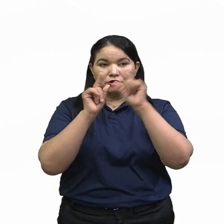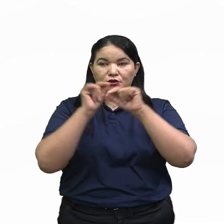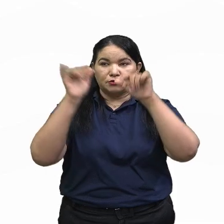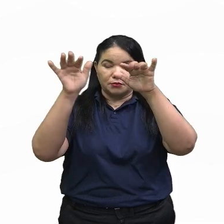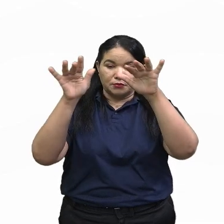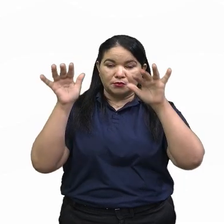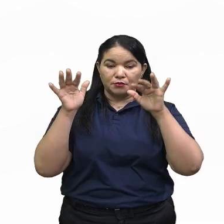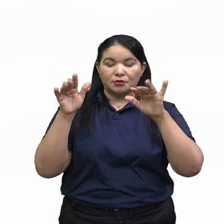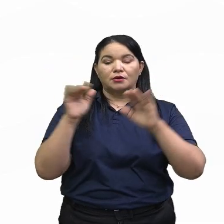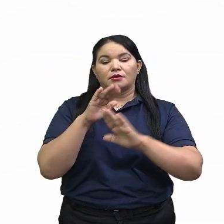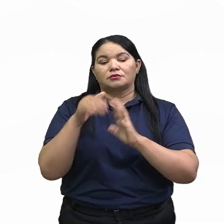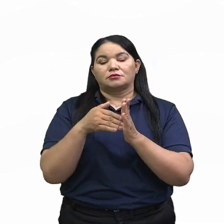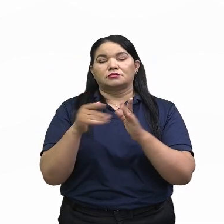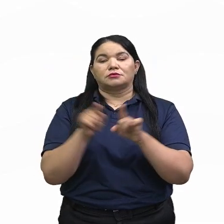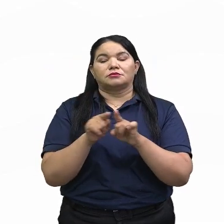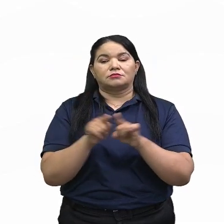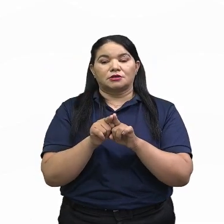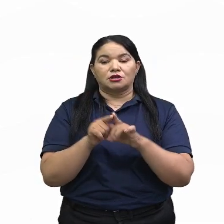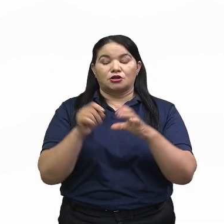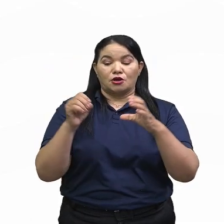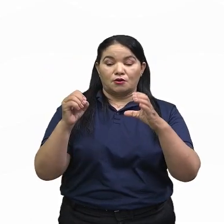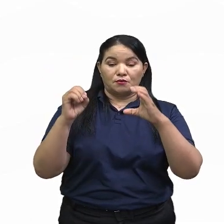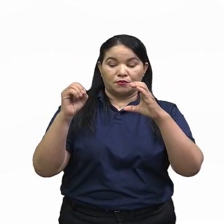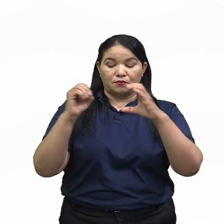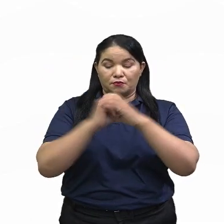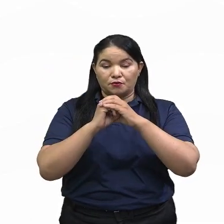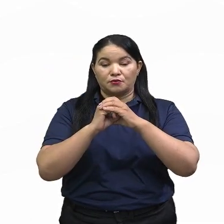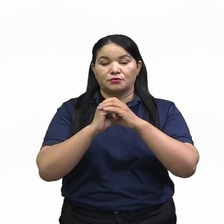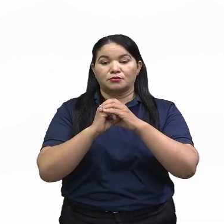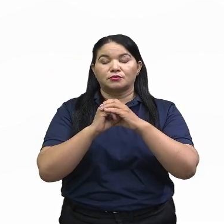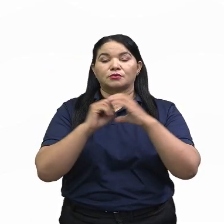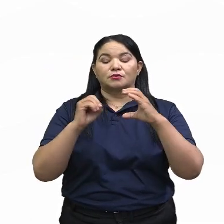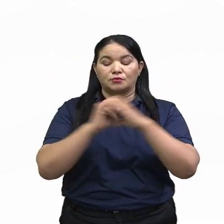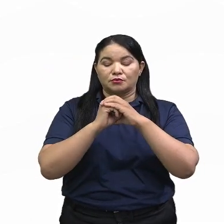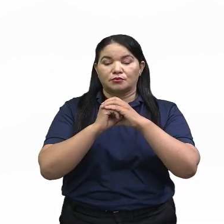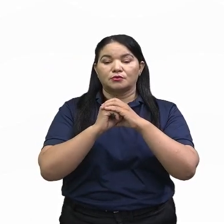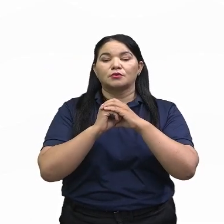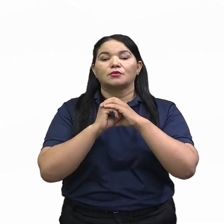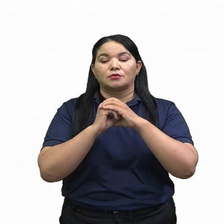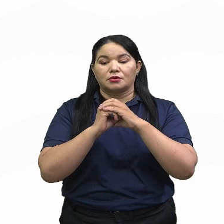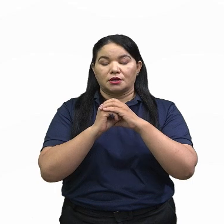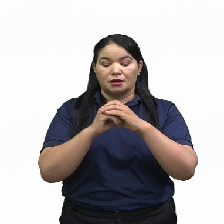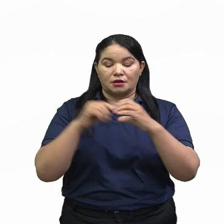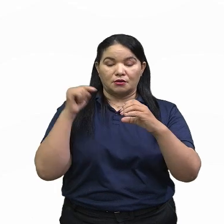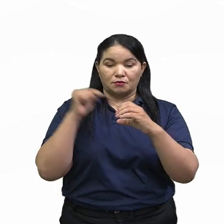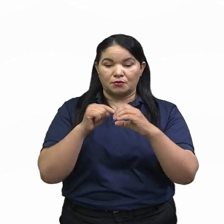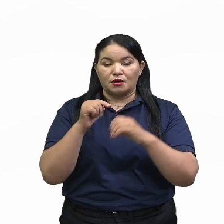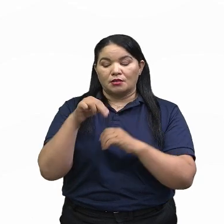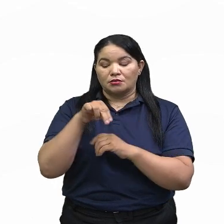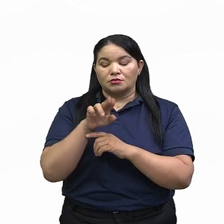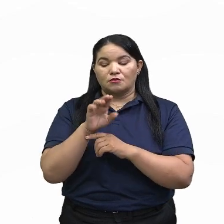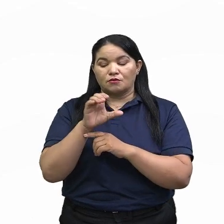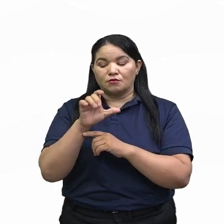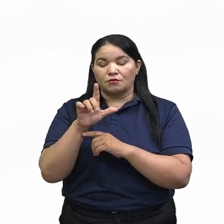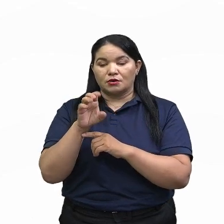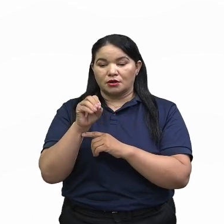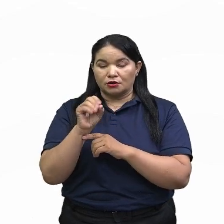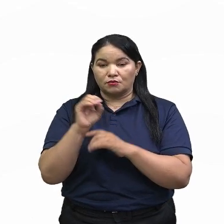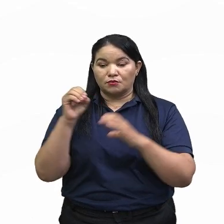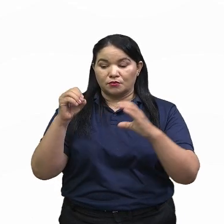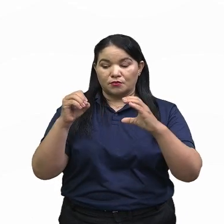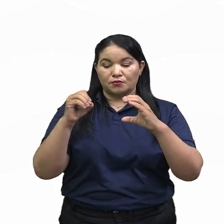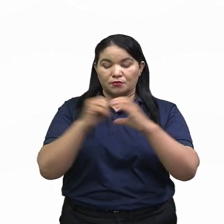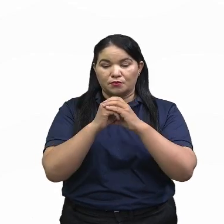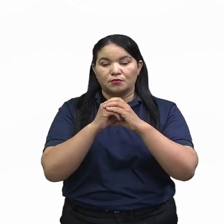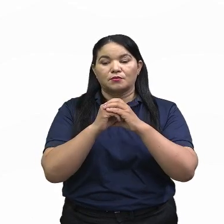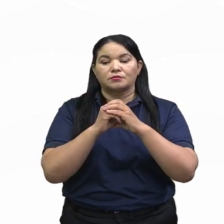que a fusão nuclear ela vai ser a junção de núcleos atômicos. E quando se fala